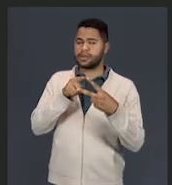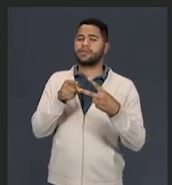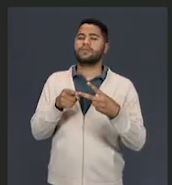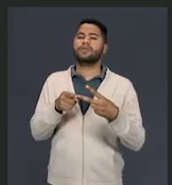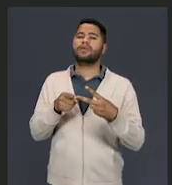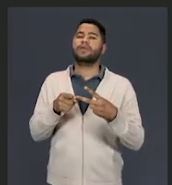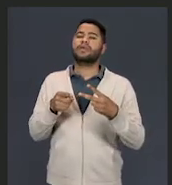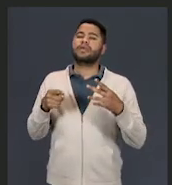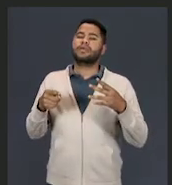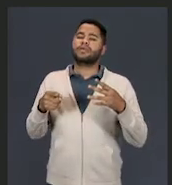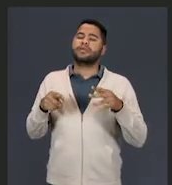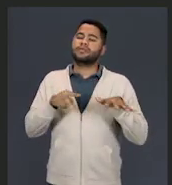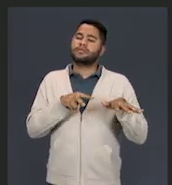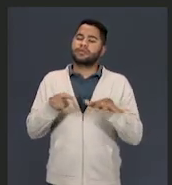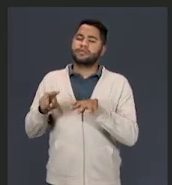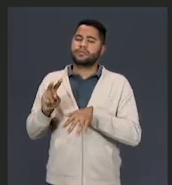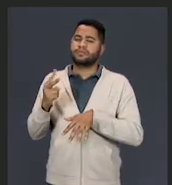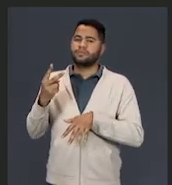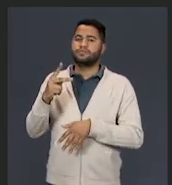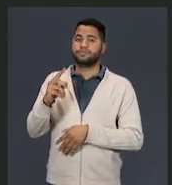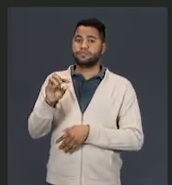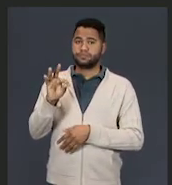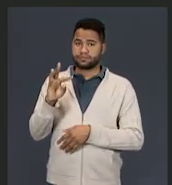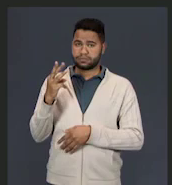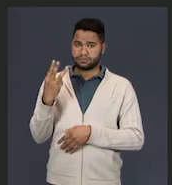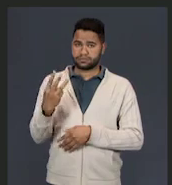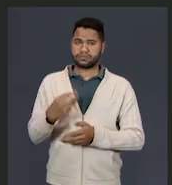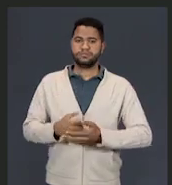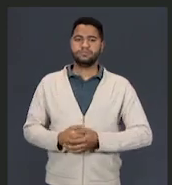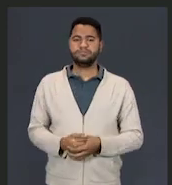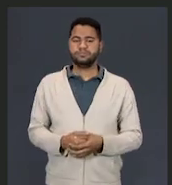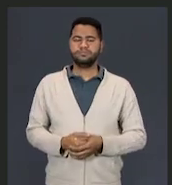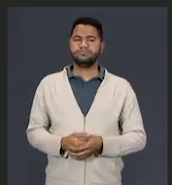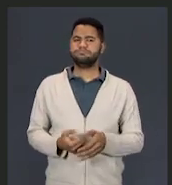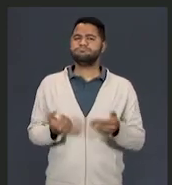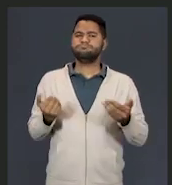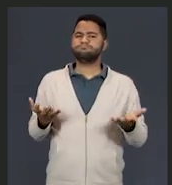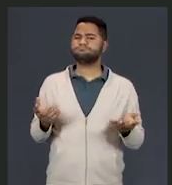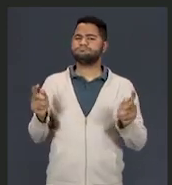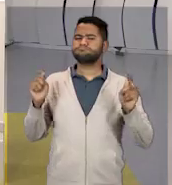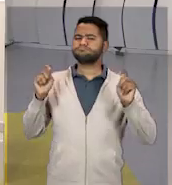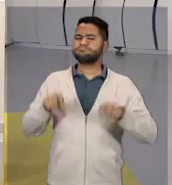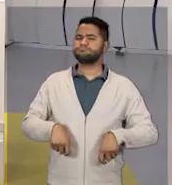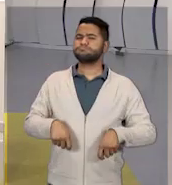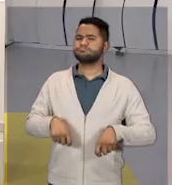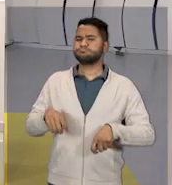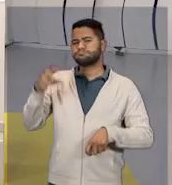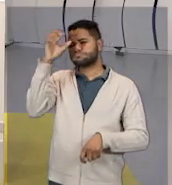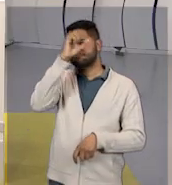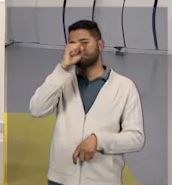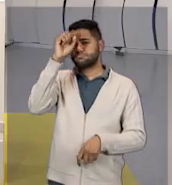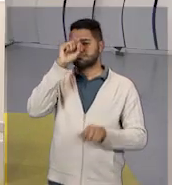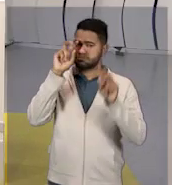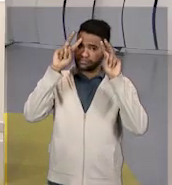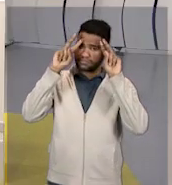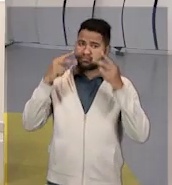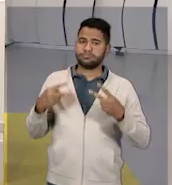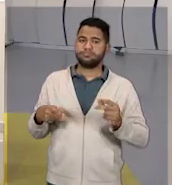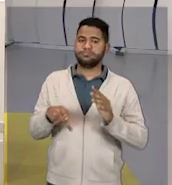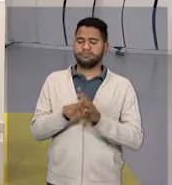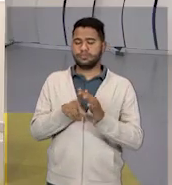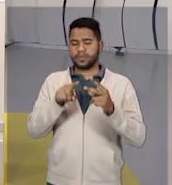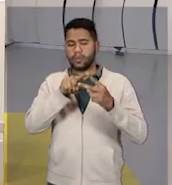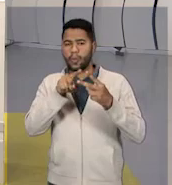semana 2 do PET 3. Então, qual que é a nossa habilidade? Reconhecer a abertura do